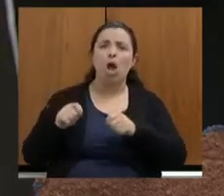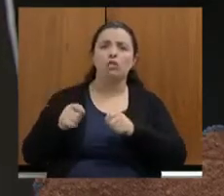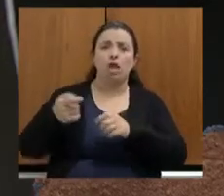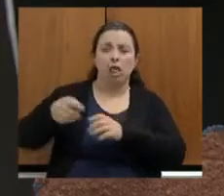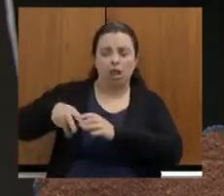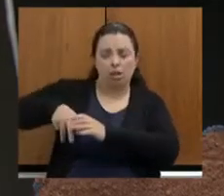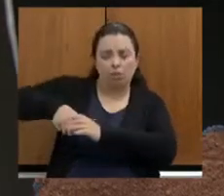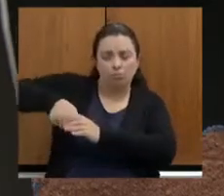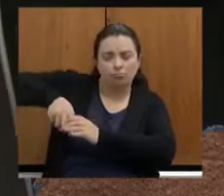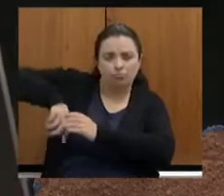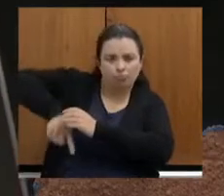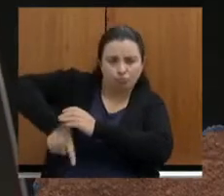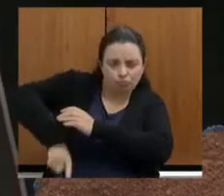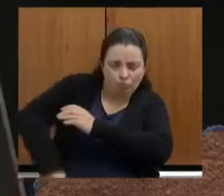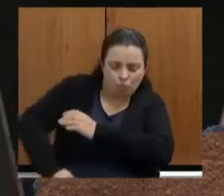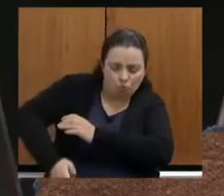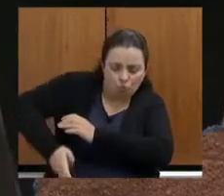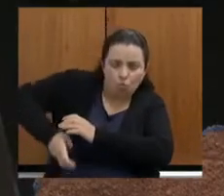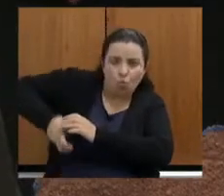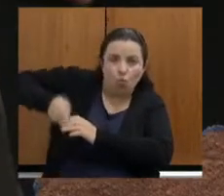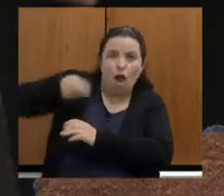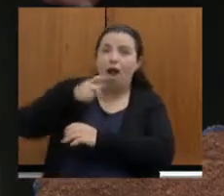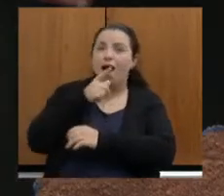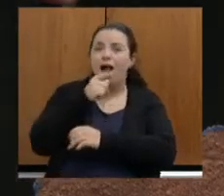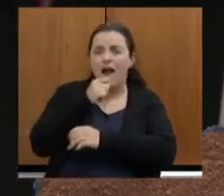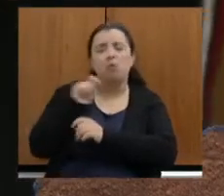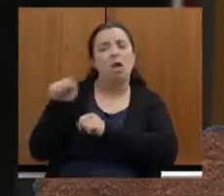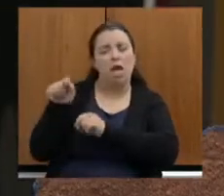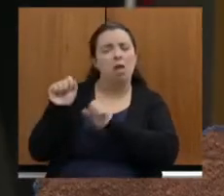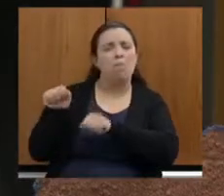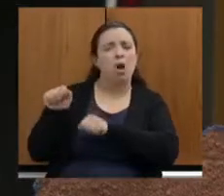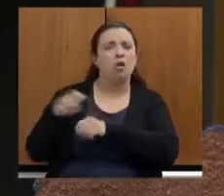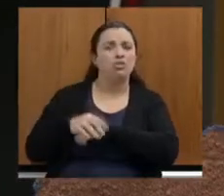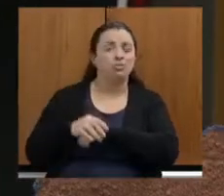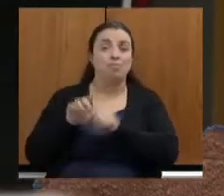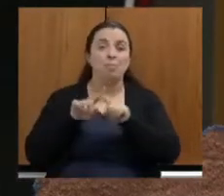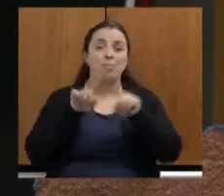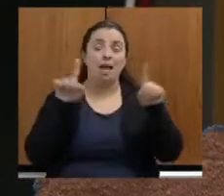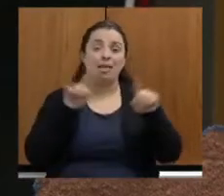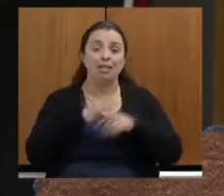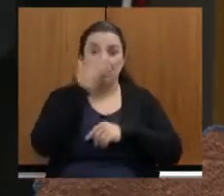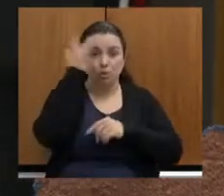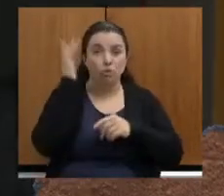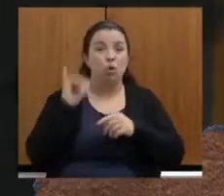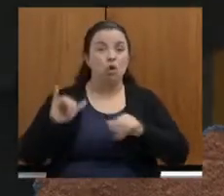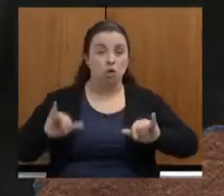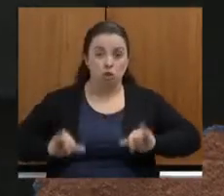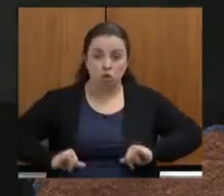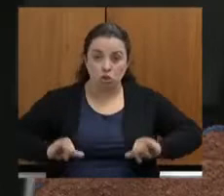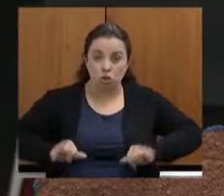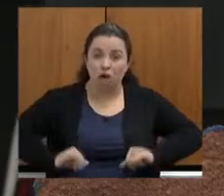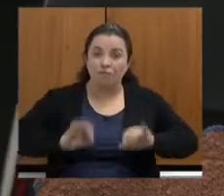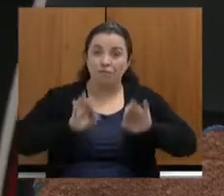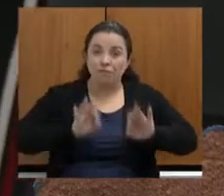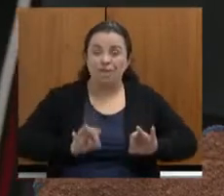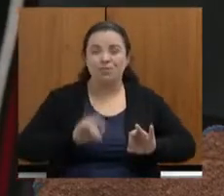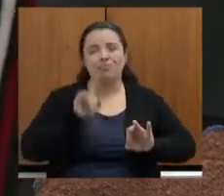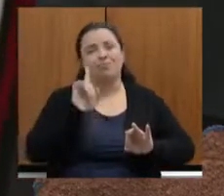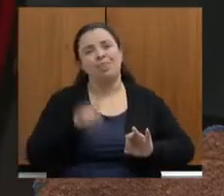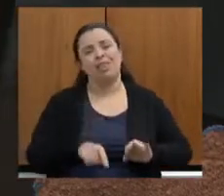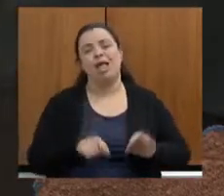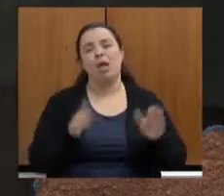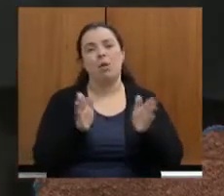poços artesianos é mas quem paga a conta é a periferia são os pobres